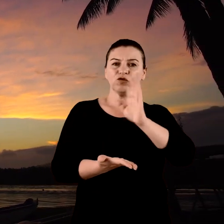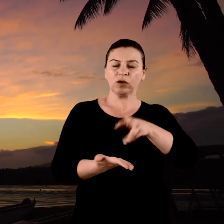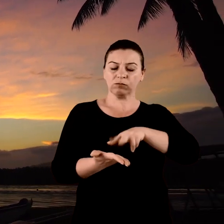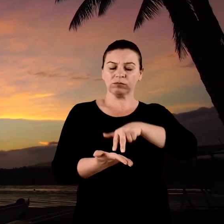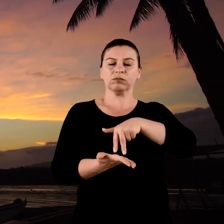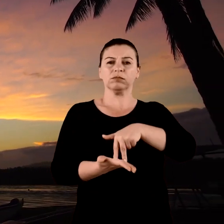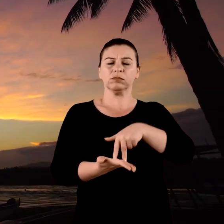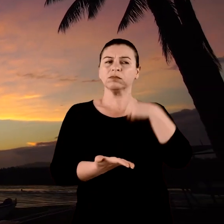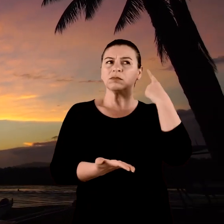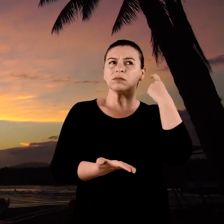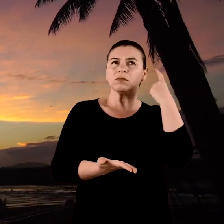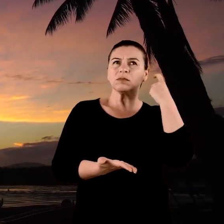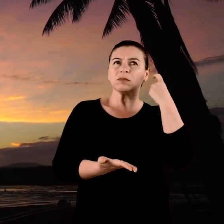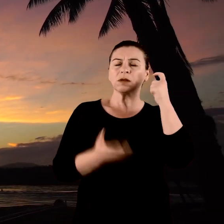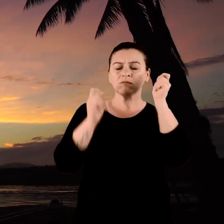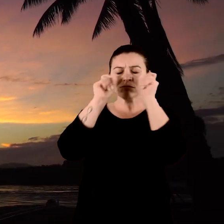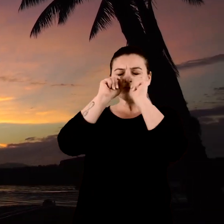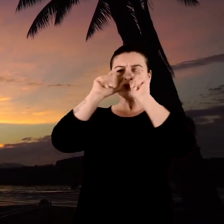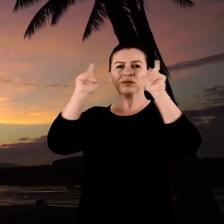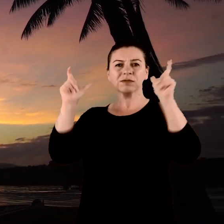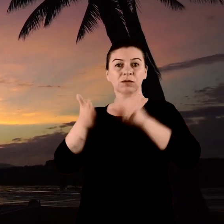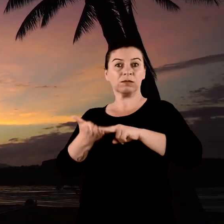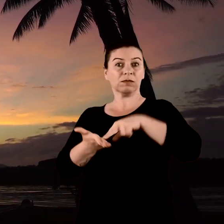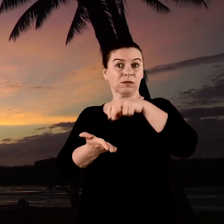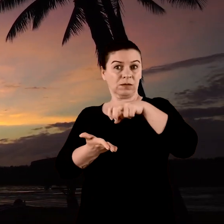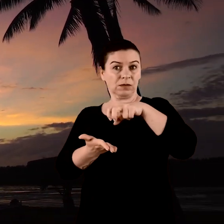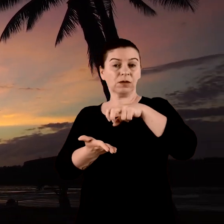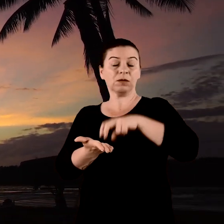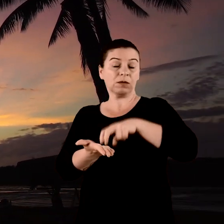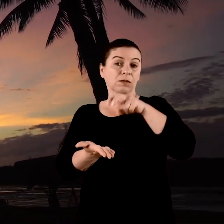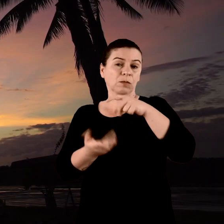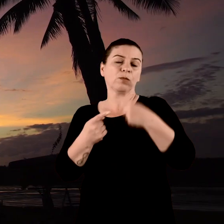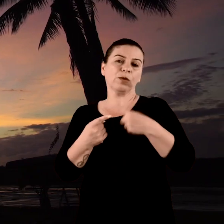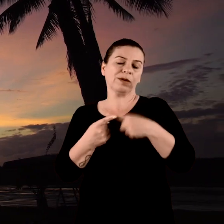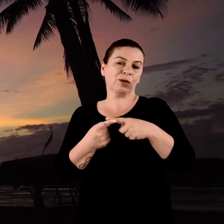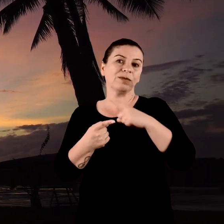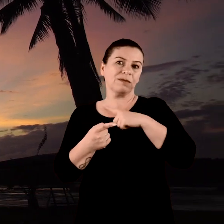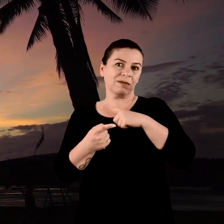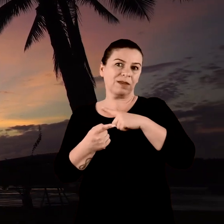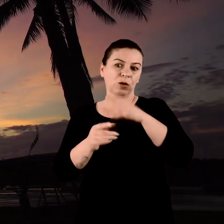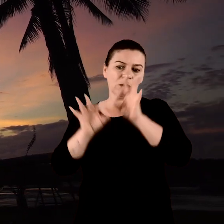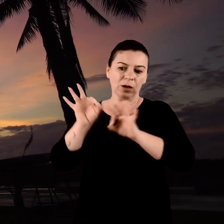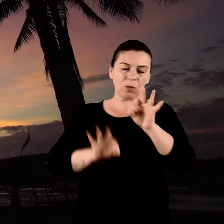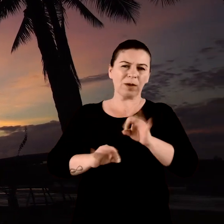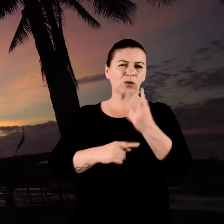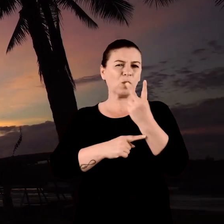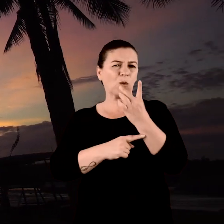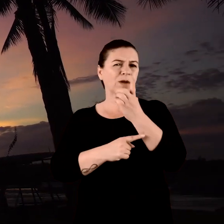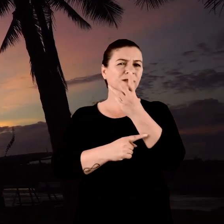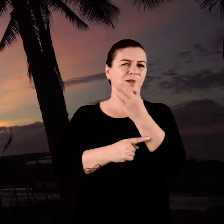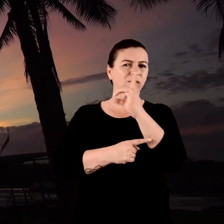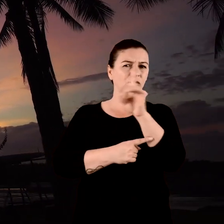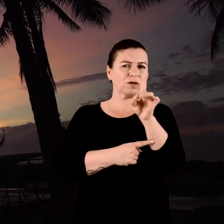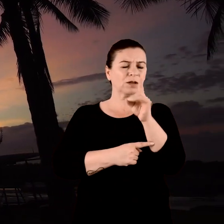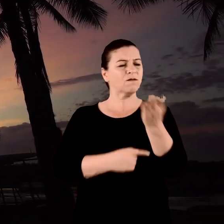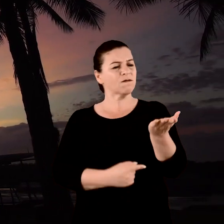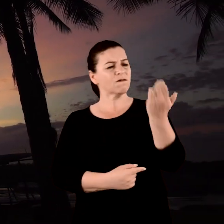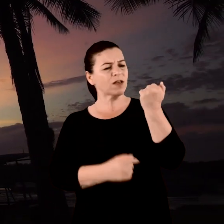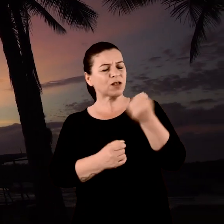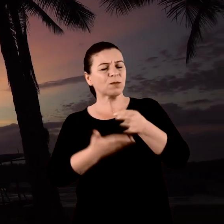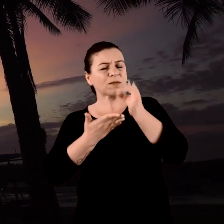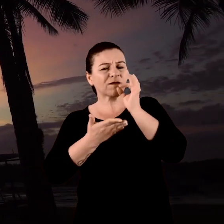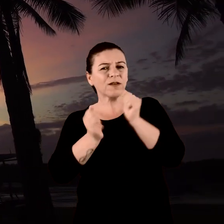já estava de pé. Quando eu vi o barulho, eu aproveitei, acordo cedo, porque eu tenho uma peça para restaurar em 2, 3 dias. Aí ele, dona, venha tomar um